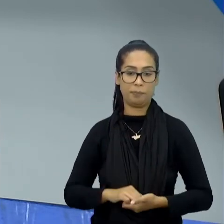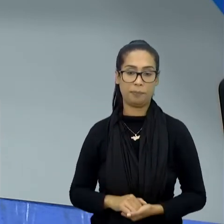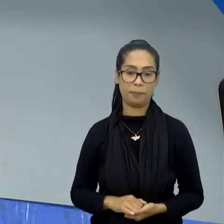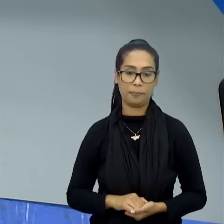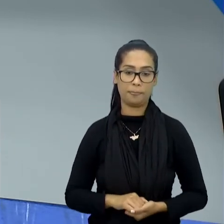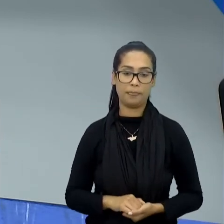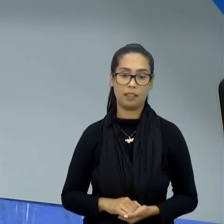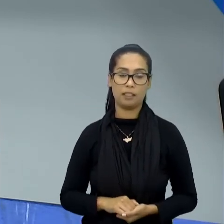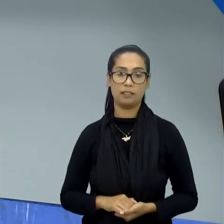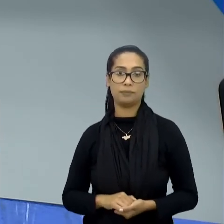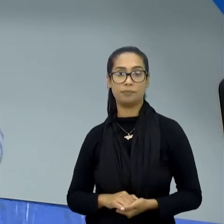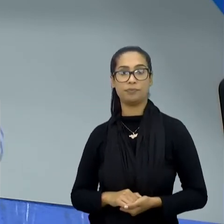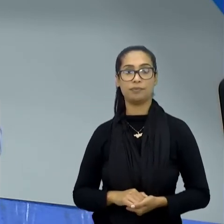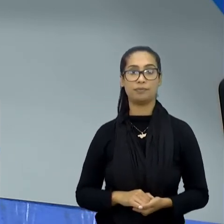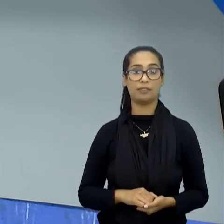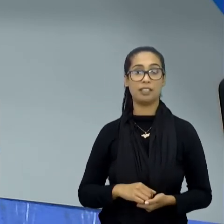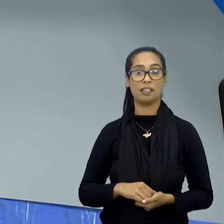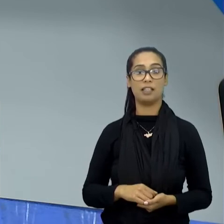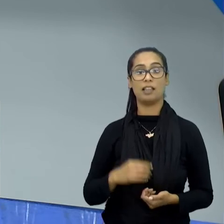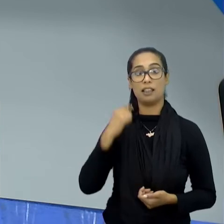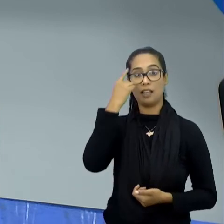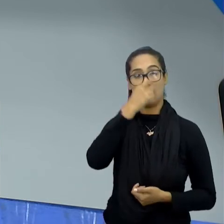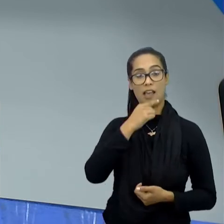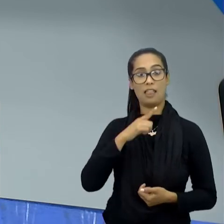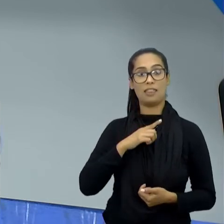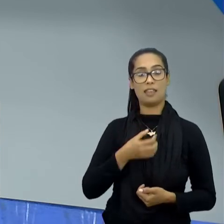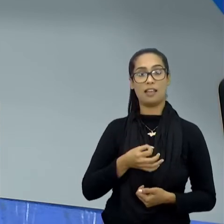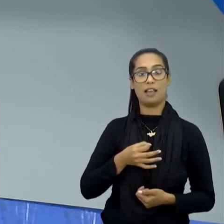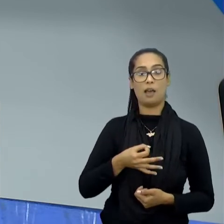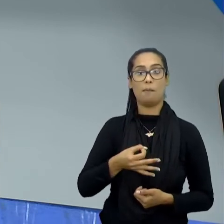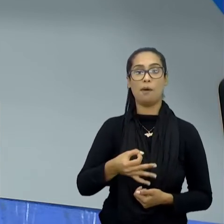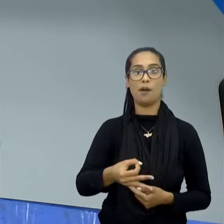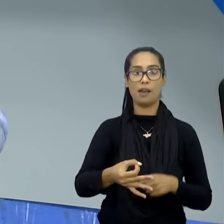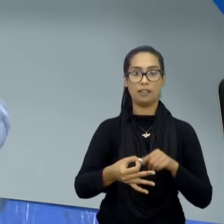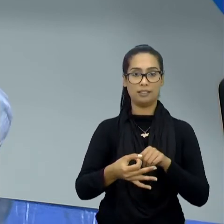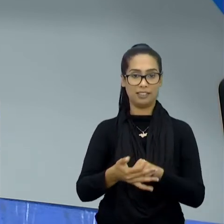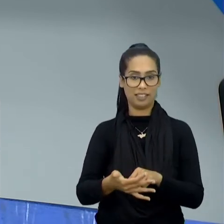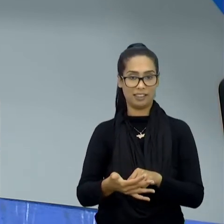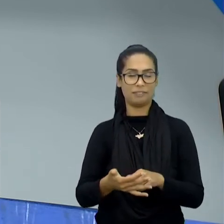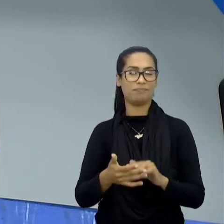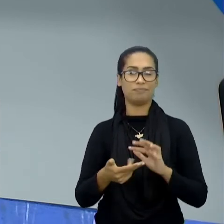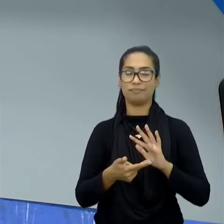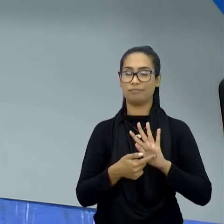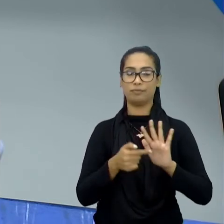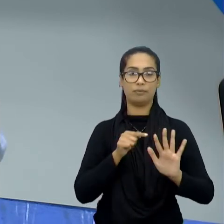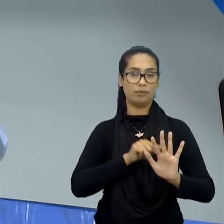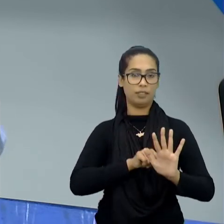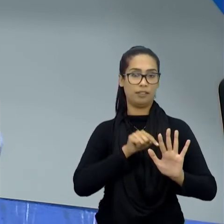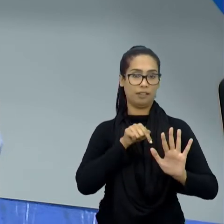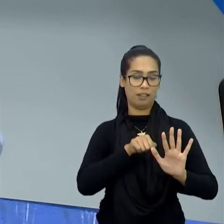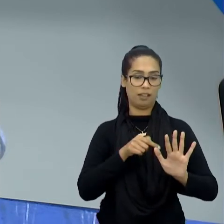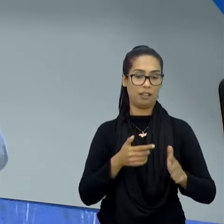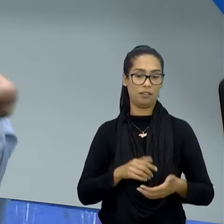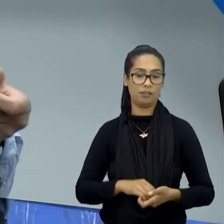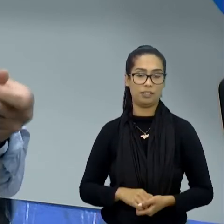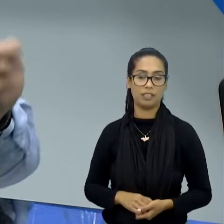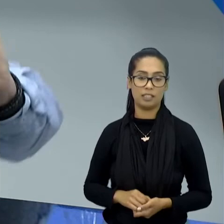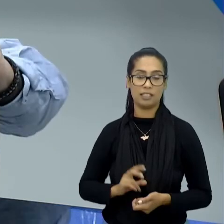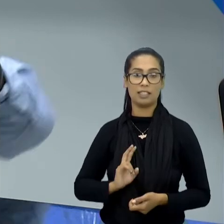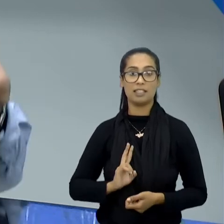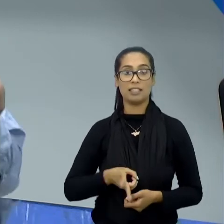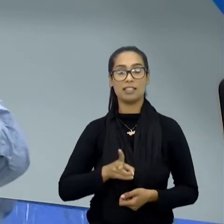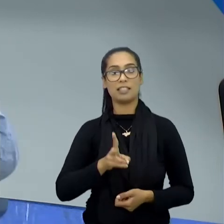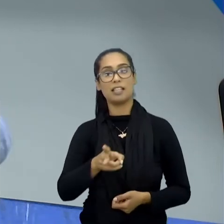a moeda. Aliás, na cara da moeda a gente tem o herói. Mas se a gente virar a página desse herói virar para